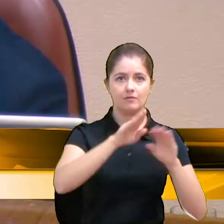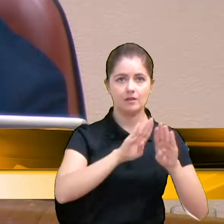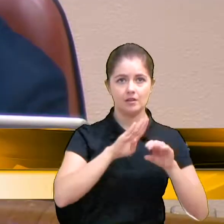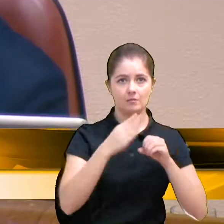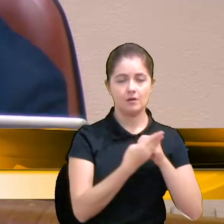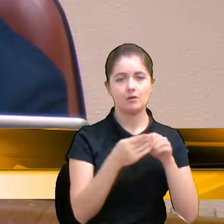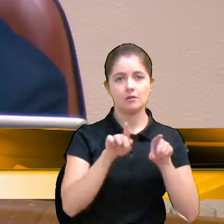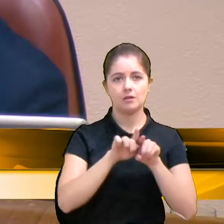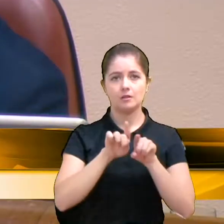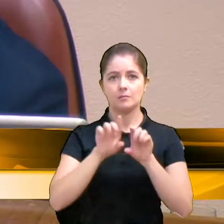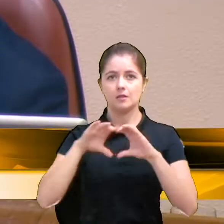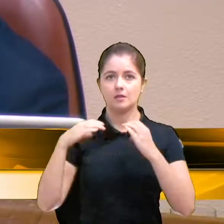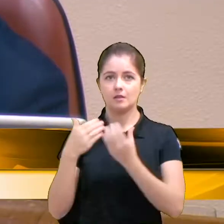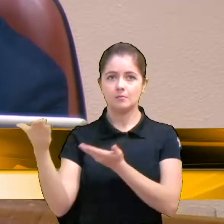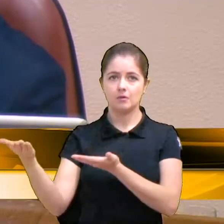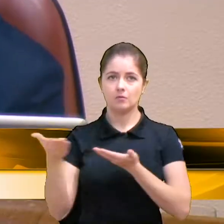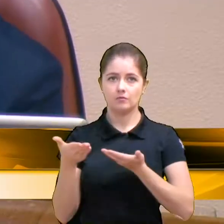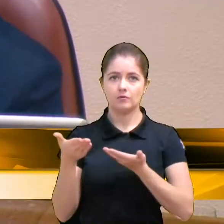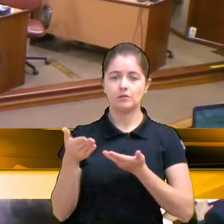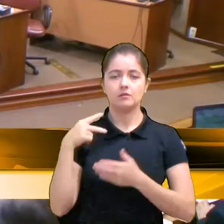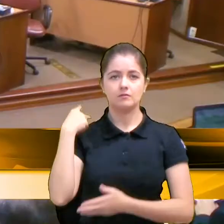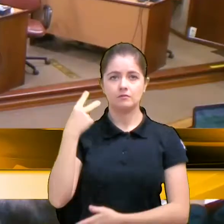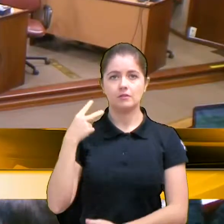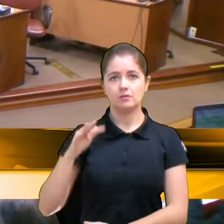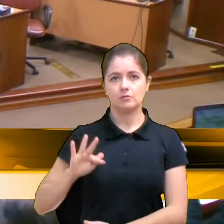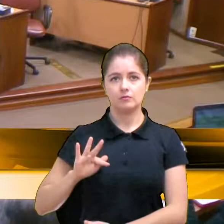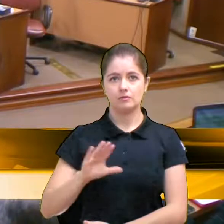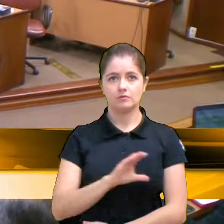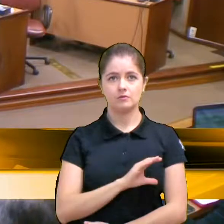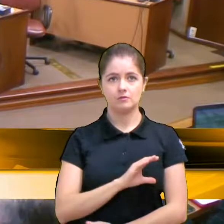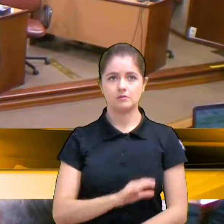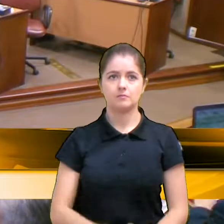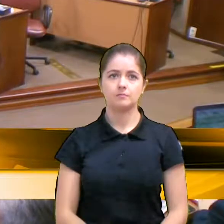Convida. Relator vereador Flávio Cassina.